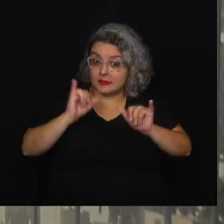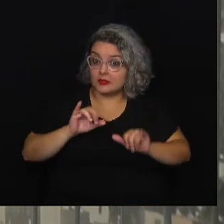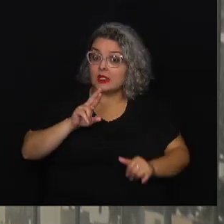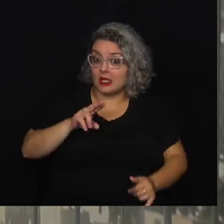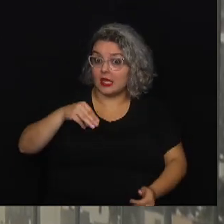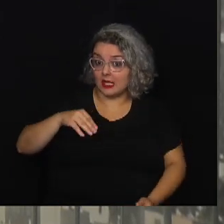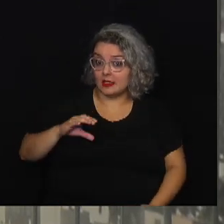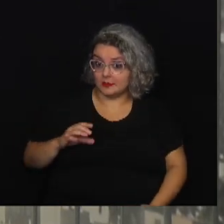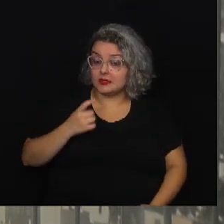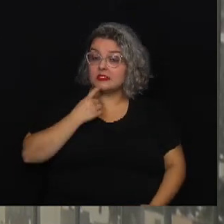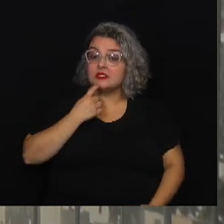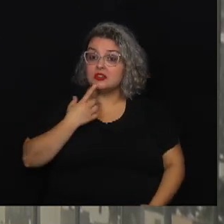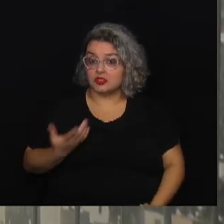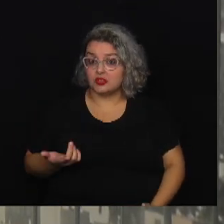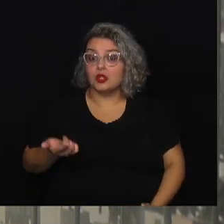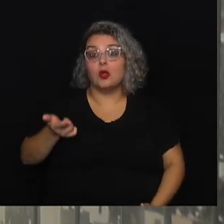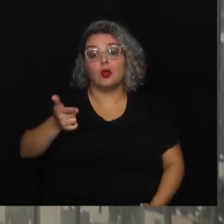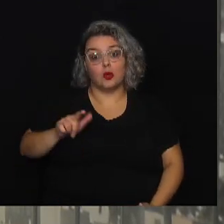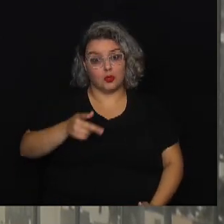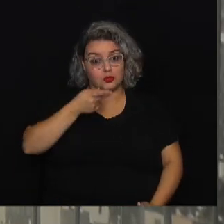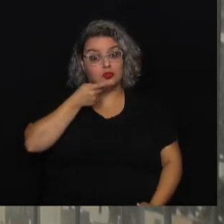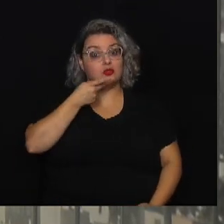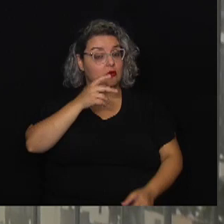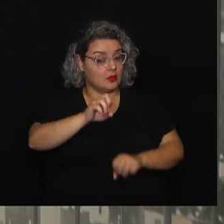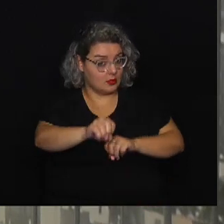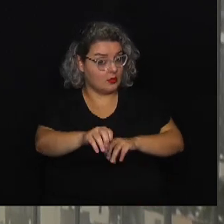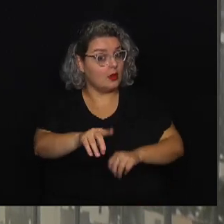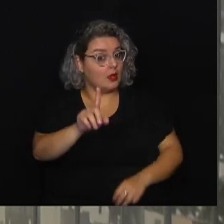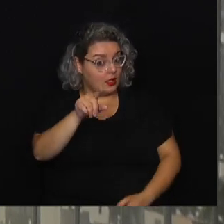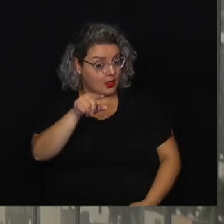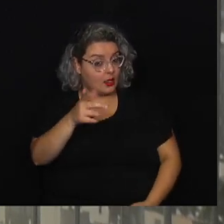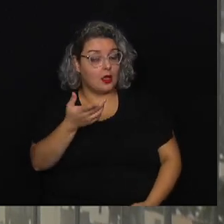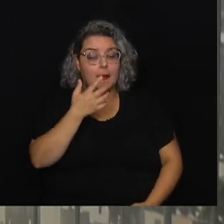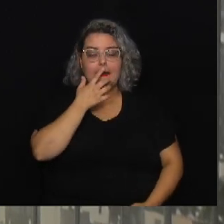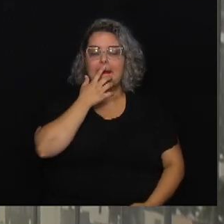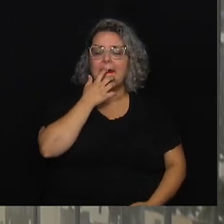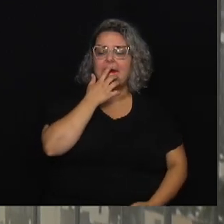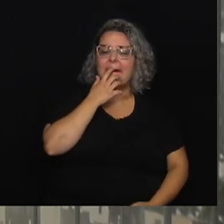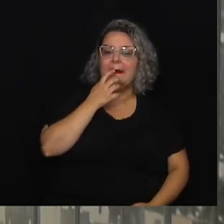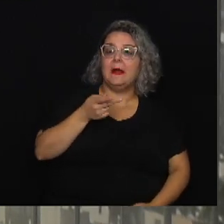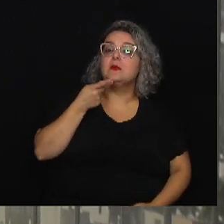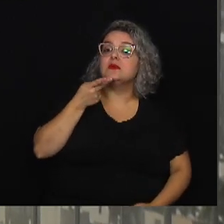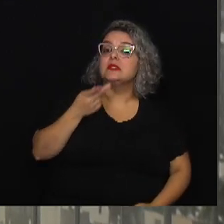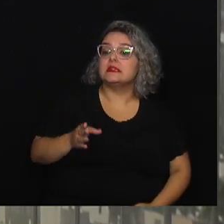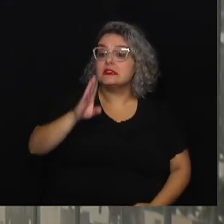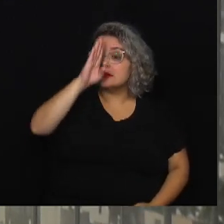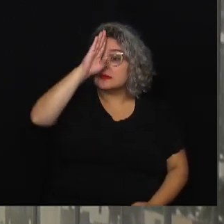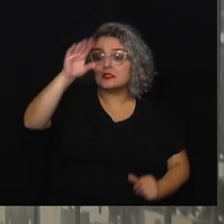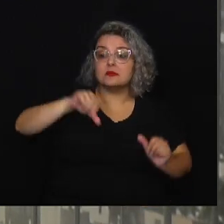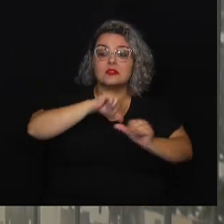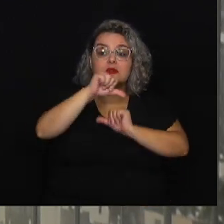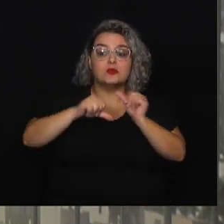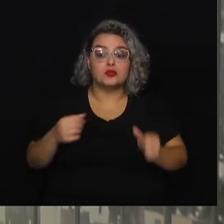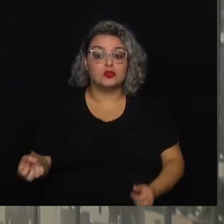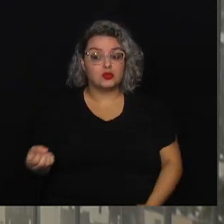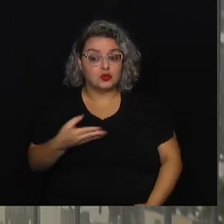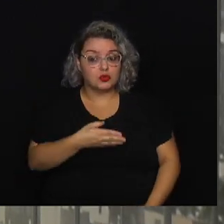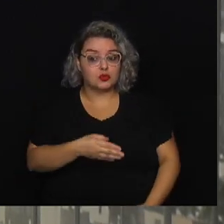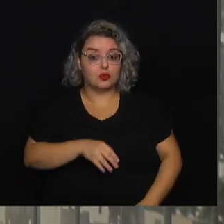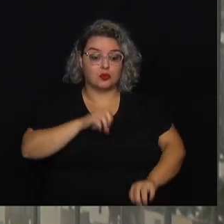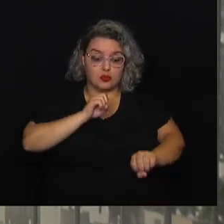Metrópole de Campinas e a gente continua falando sobre educação, viu? A gente vai falar sobre as principais mudanças do novo ensino